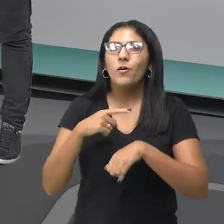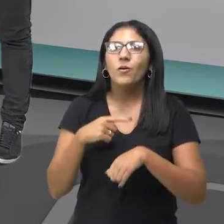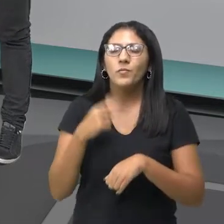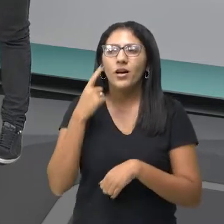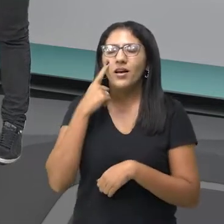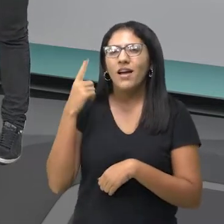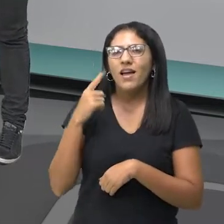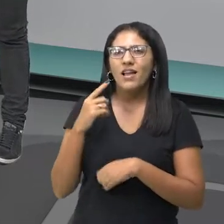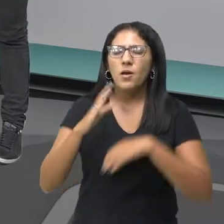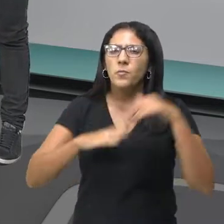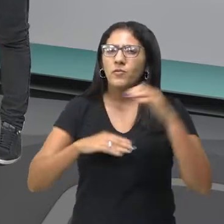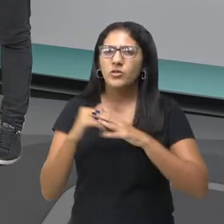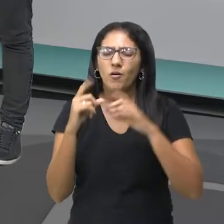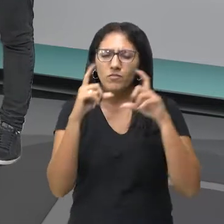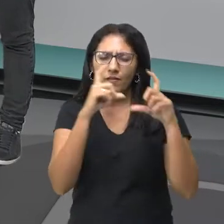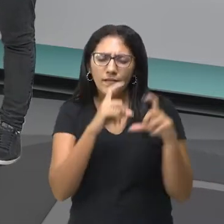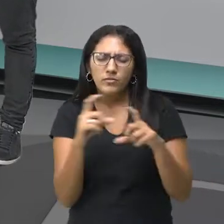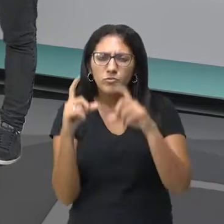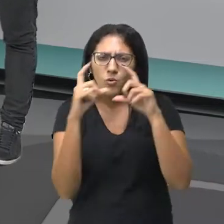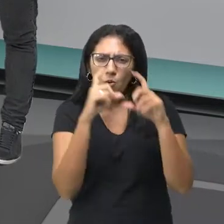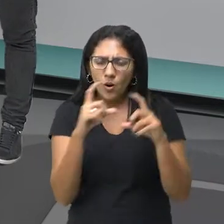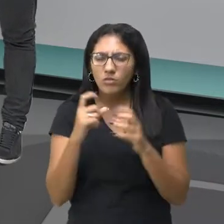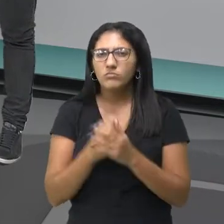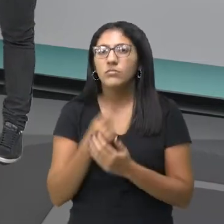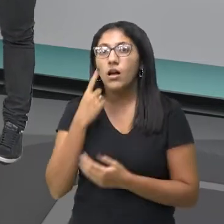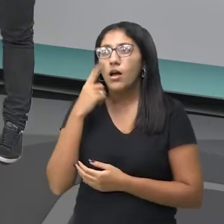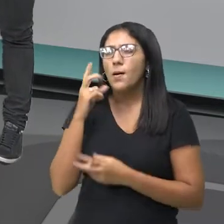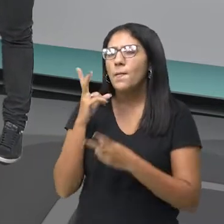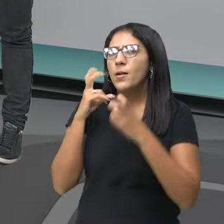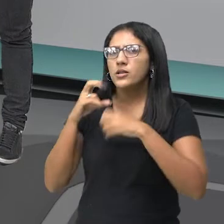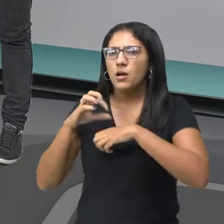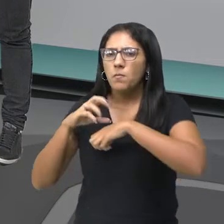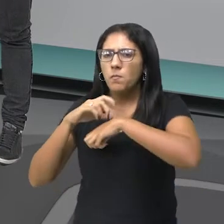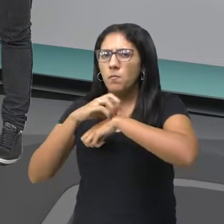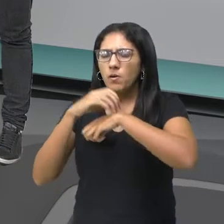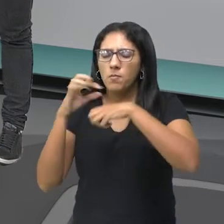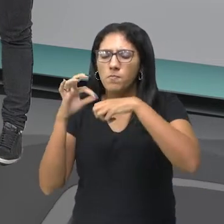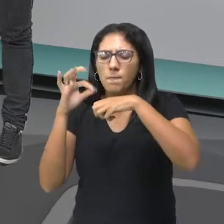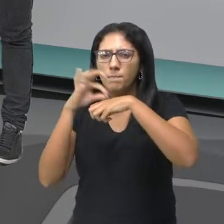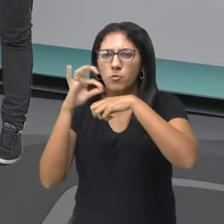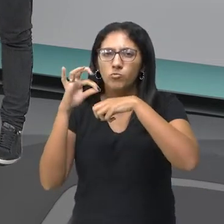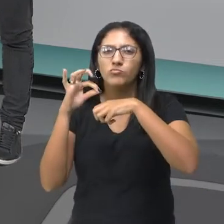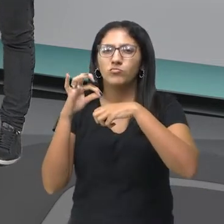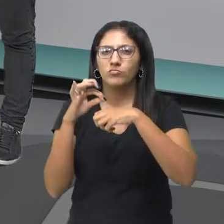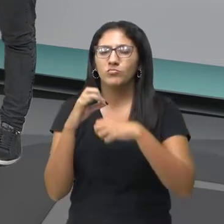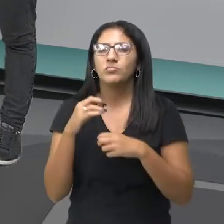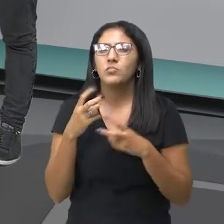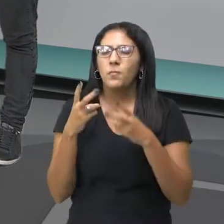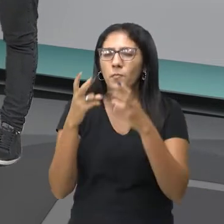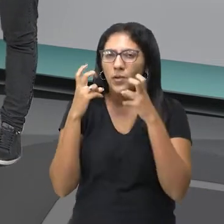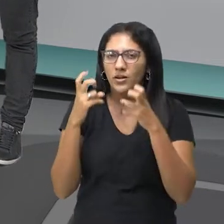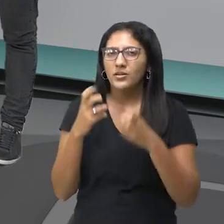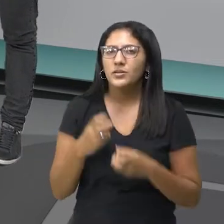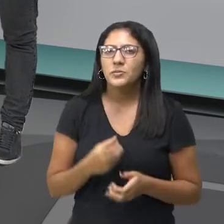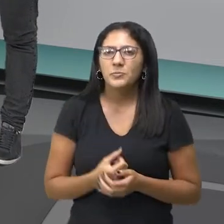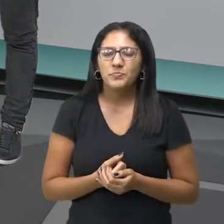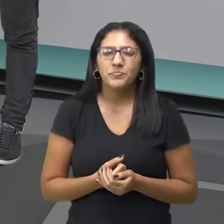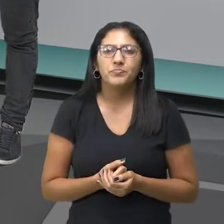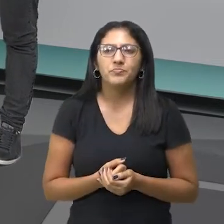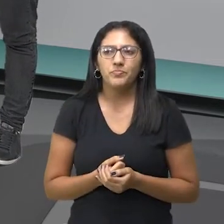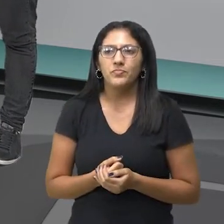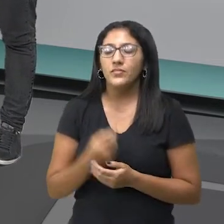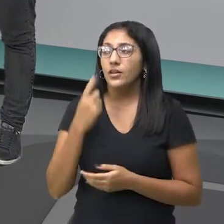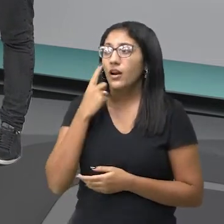repórter, um fotógrafo, certo? E a aranha que o picou, ok? Então percebam que aqui nós